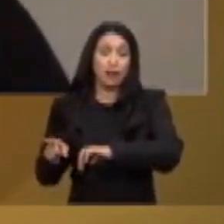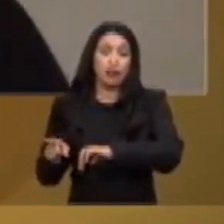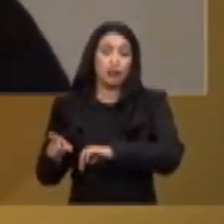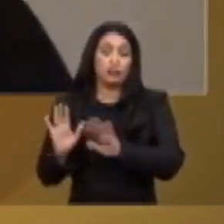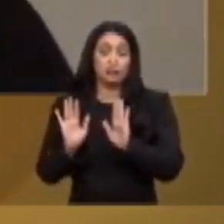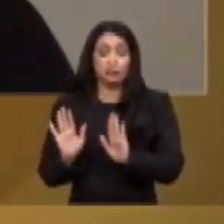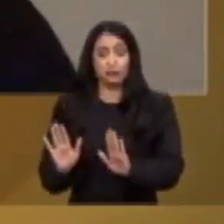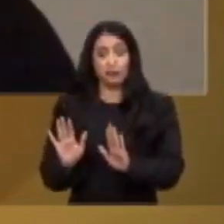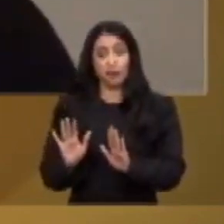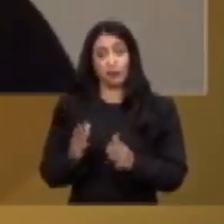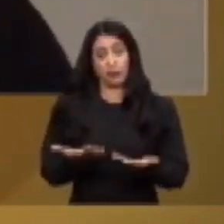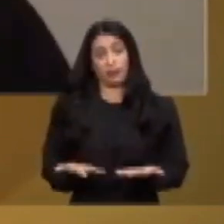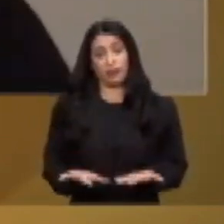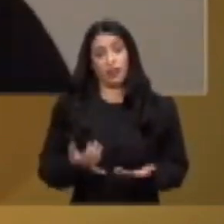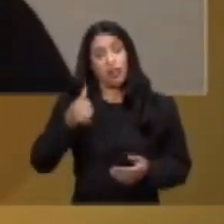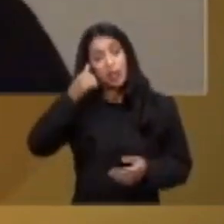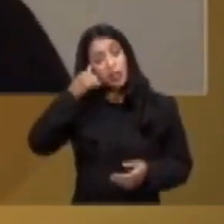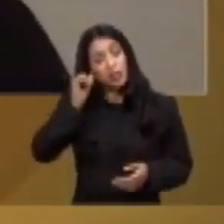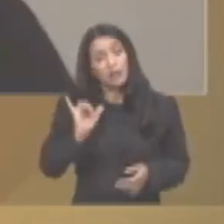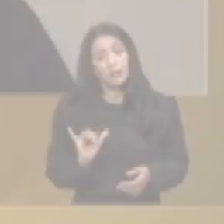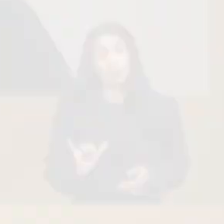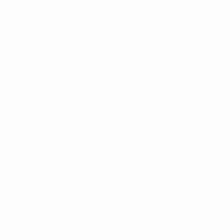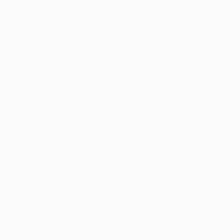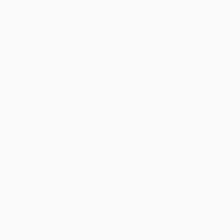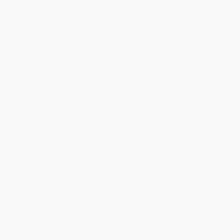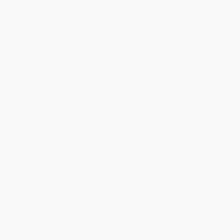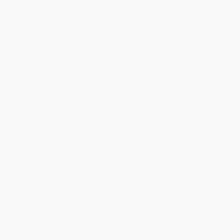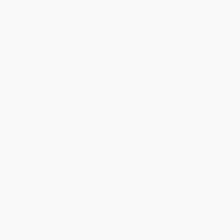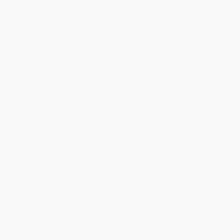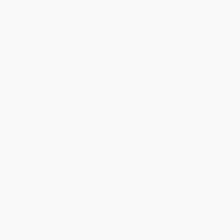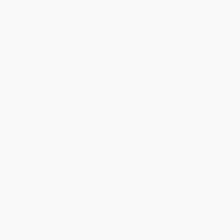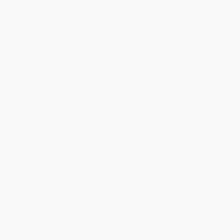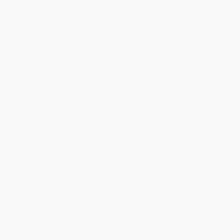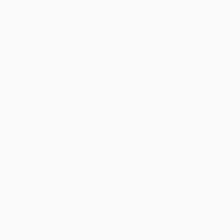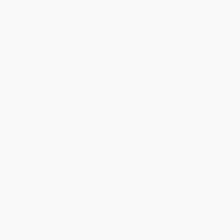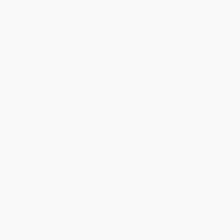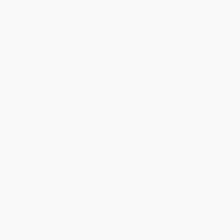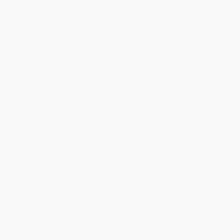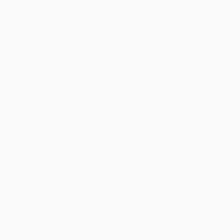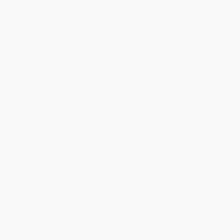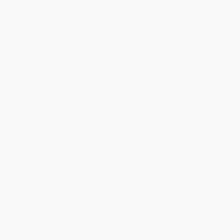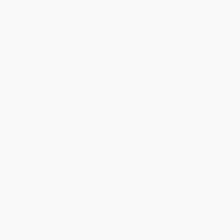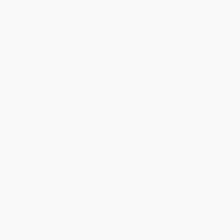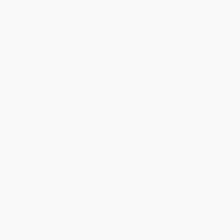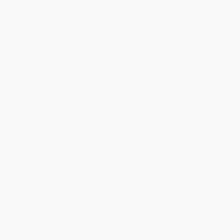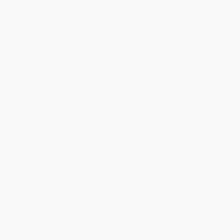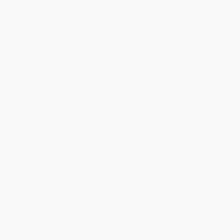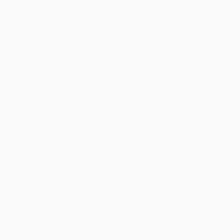situações desta natureza. Thank you.